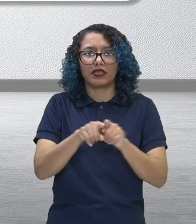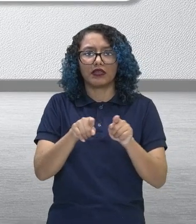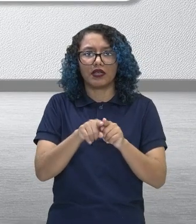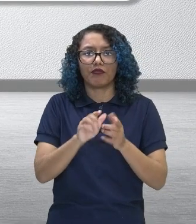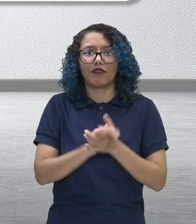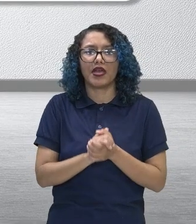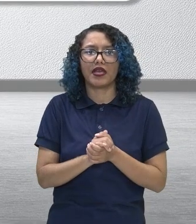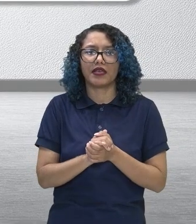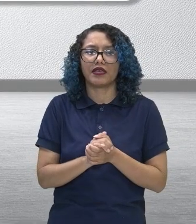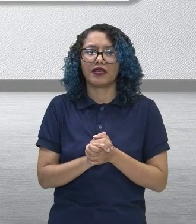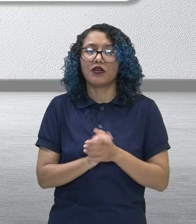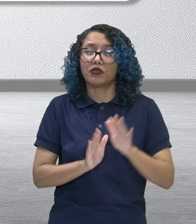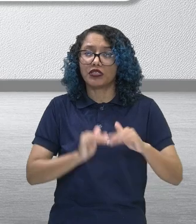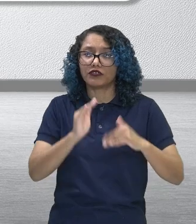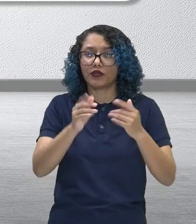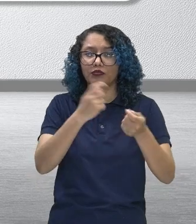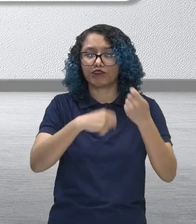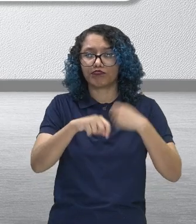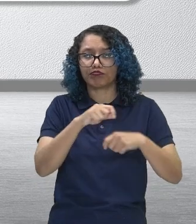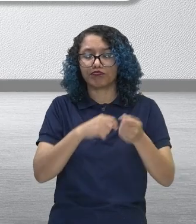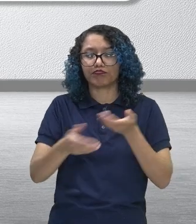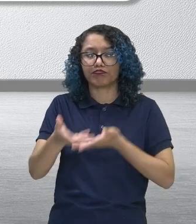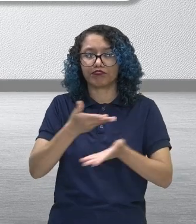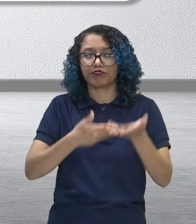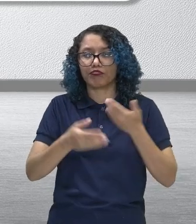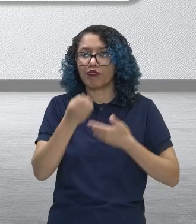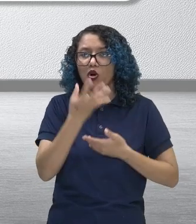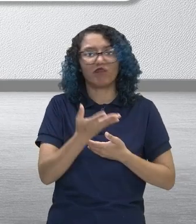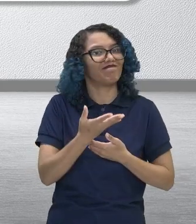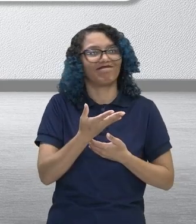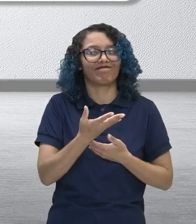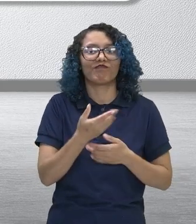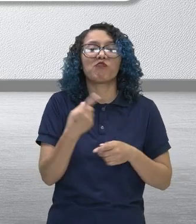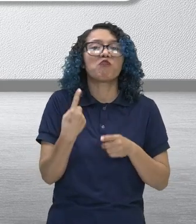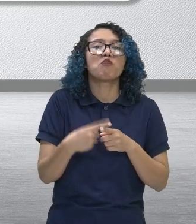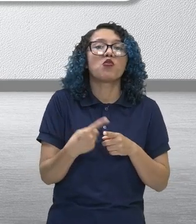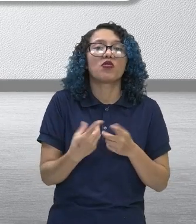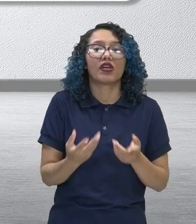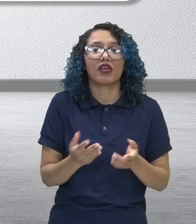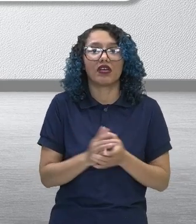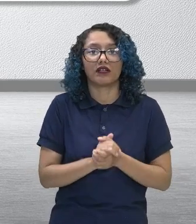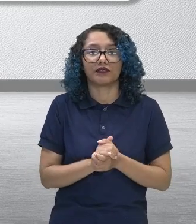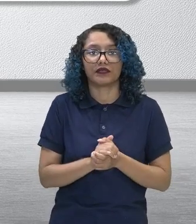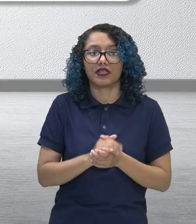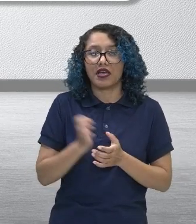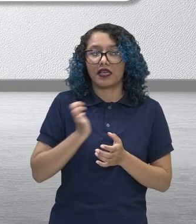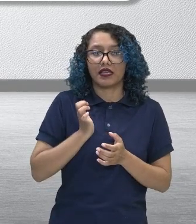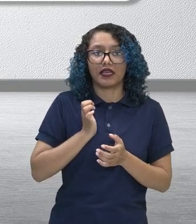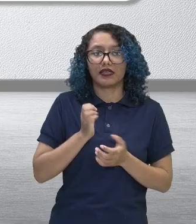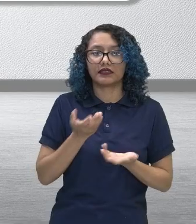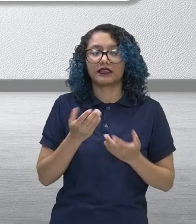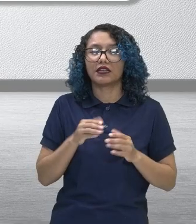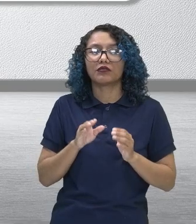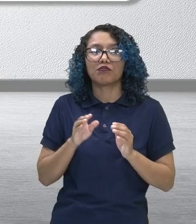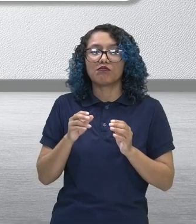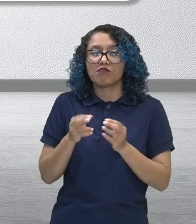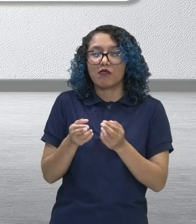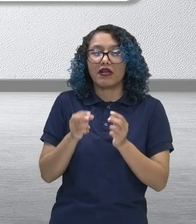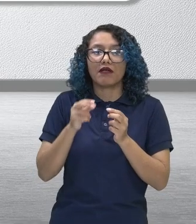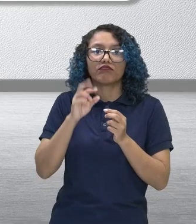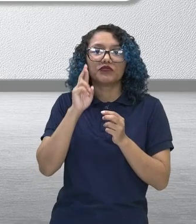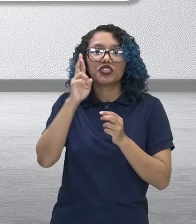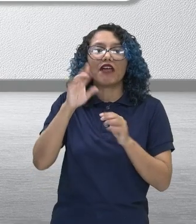mercado interno dinâmico, já que a riqueza estava concentrada numa pequena elite agrária